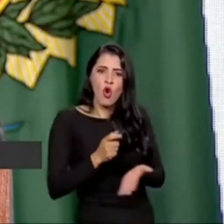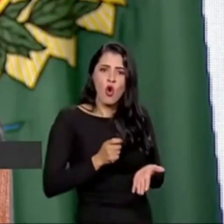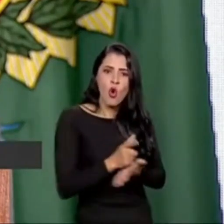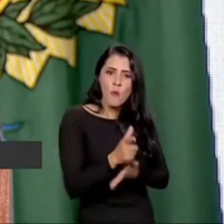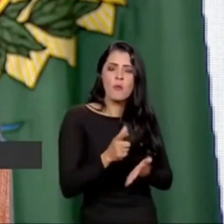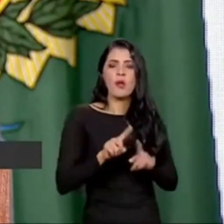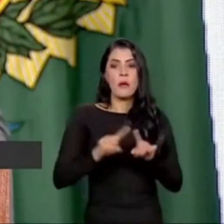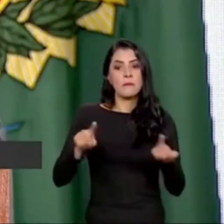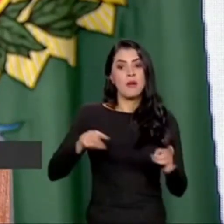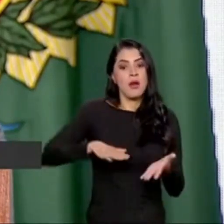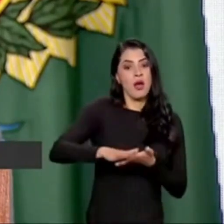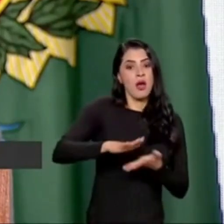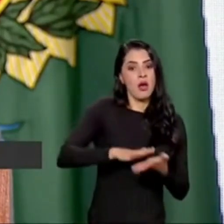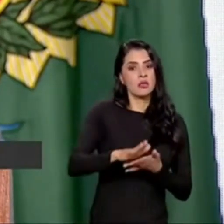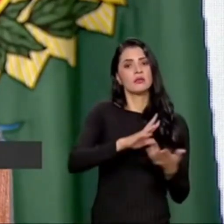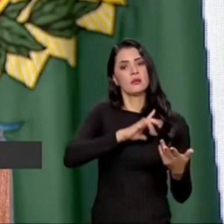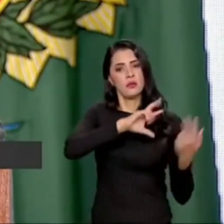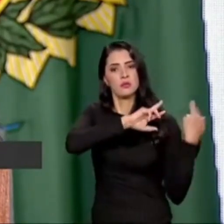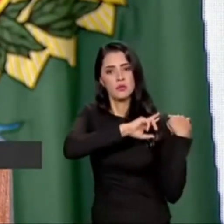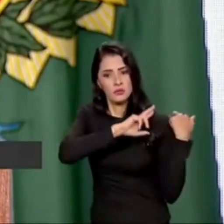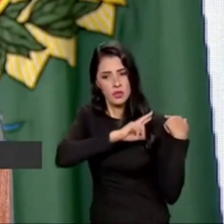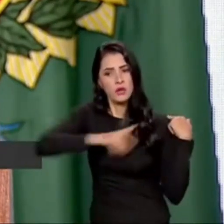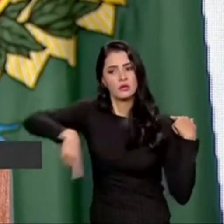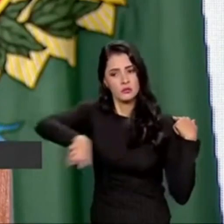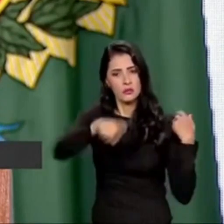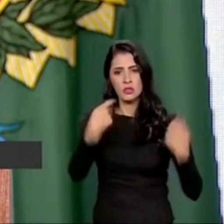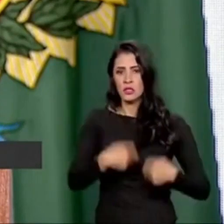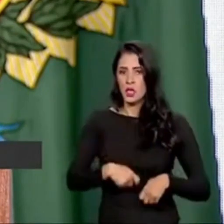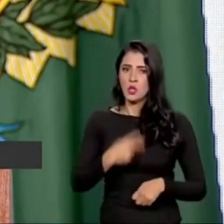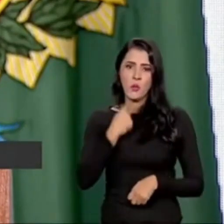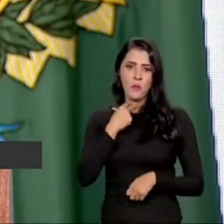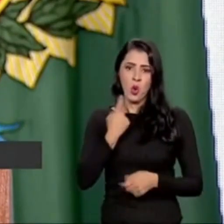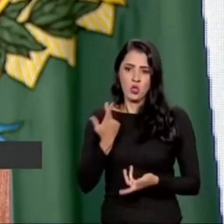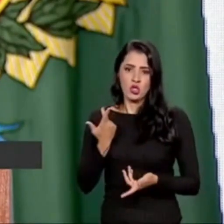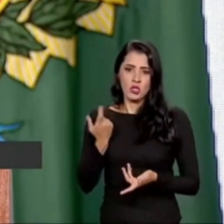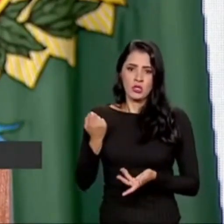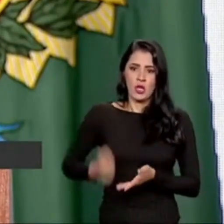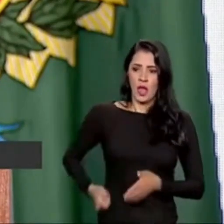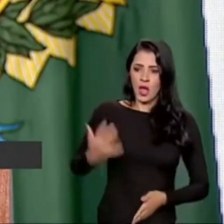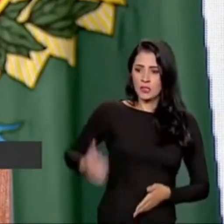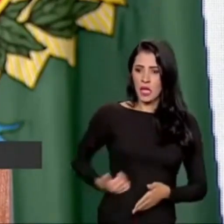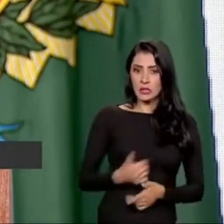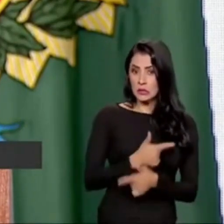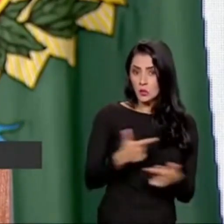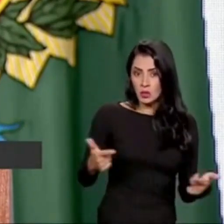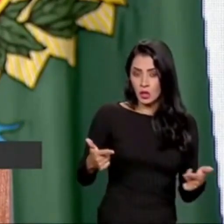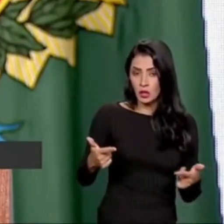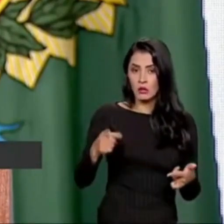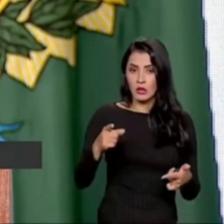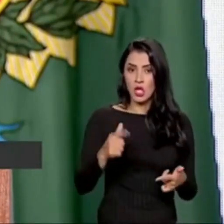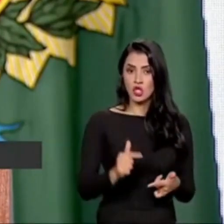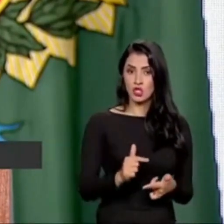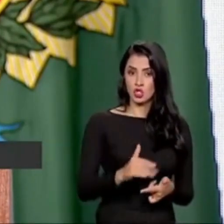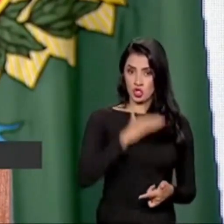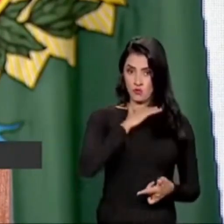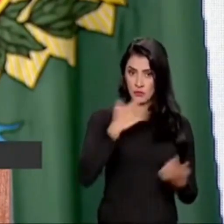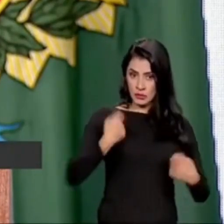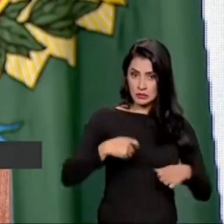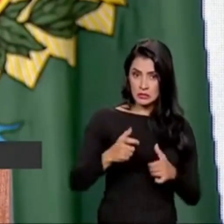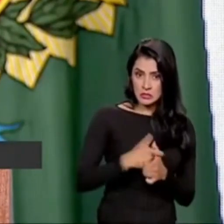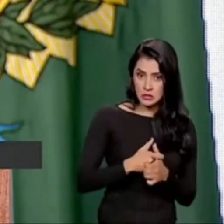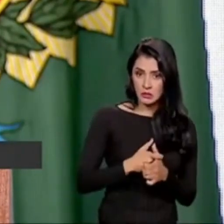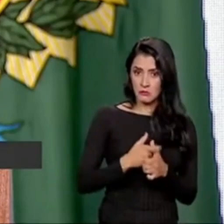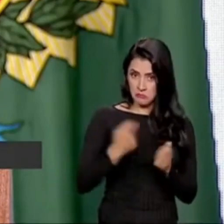consuma de forma responsável. Ninguém pode gastar o que não tem. Se tem que fazer uma dívida, só faça a dívida que